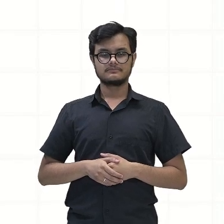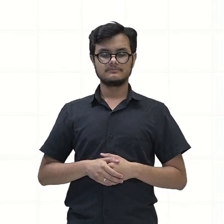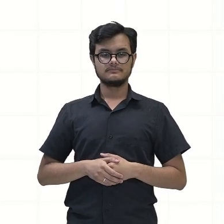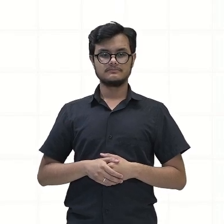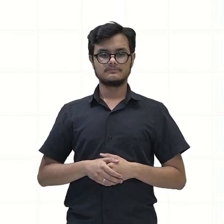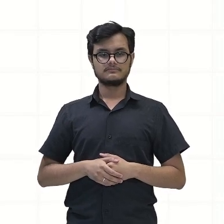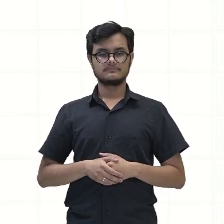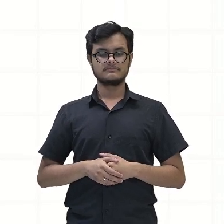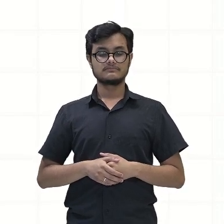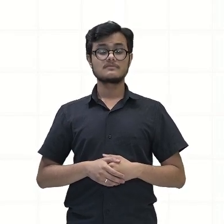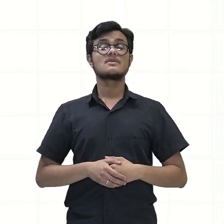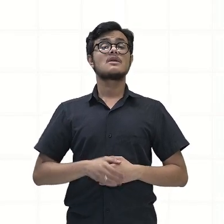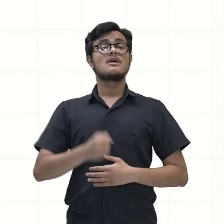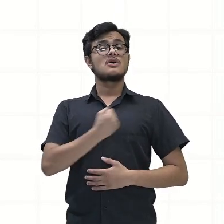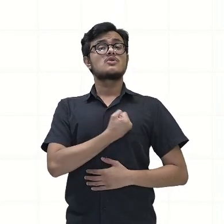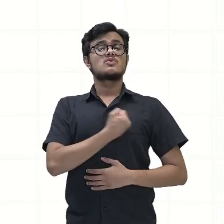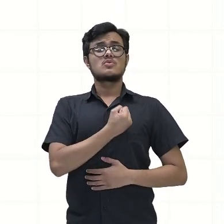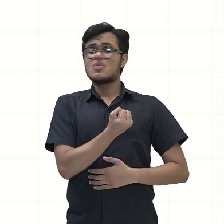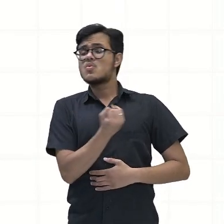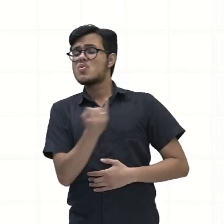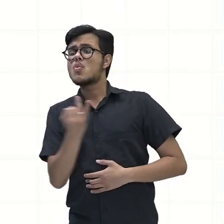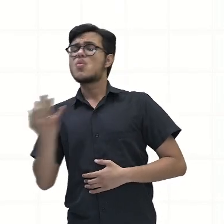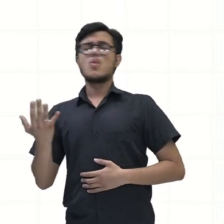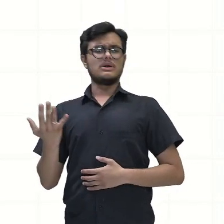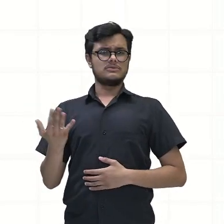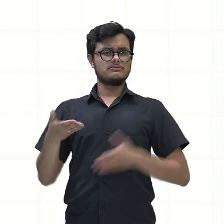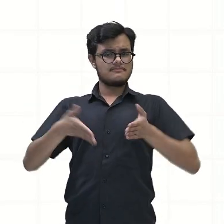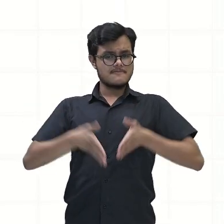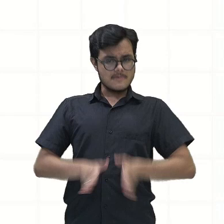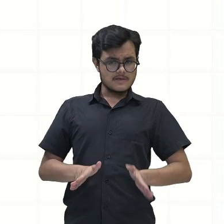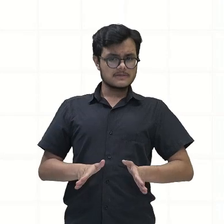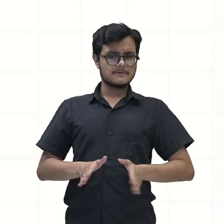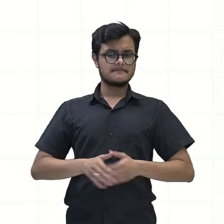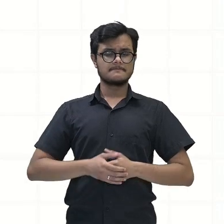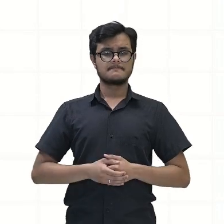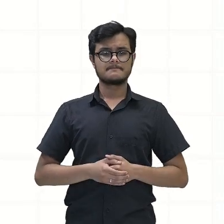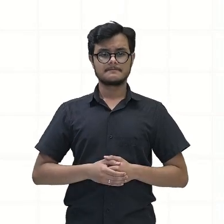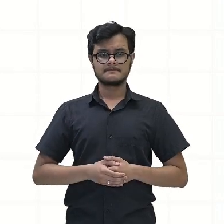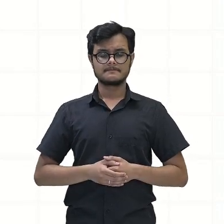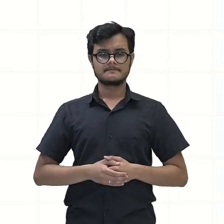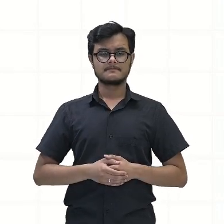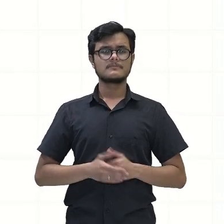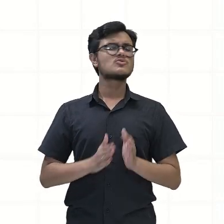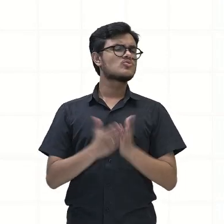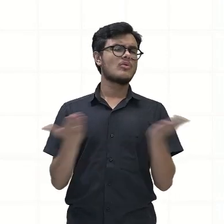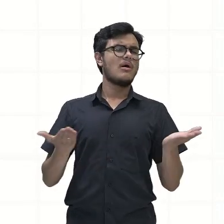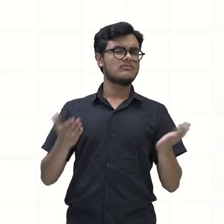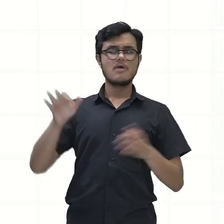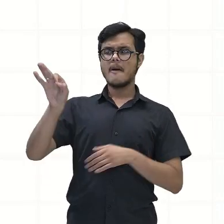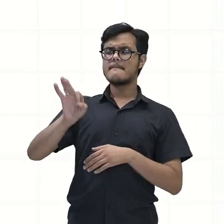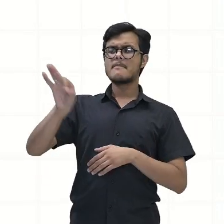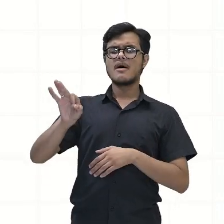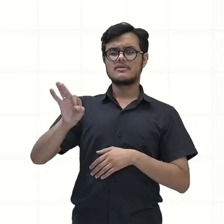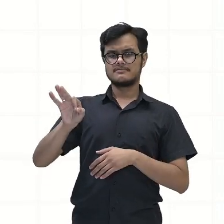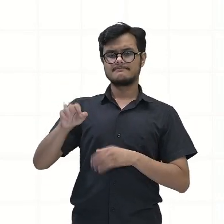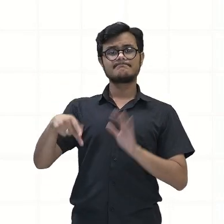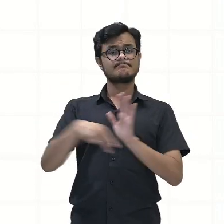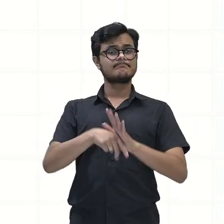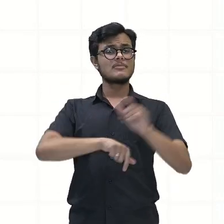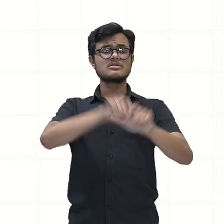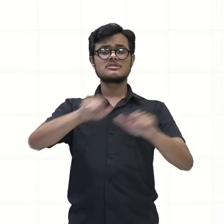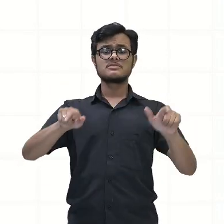o número de nascimentos, tá bom? Então, qual é a taxa de natalidade naquela